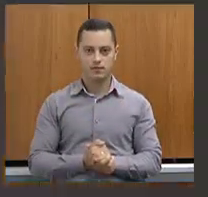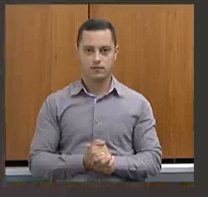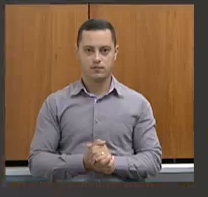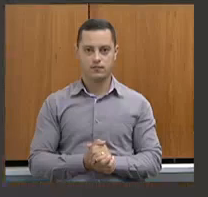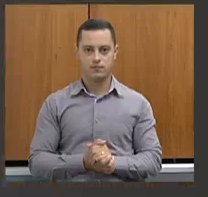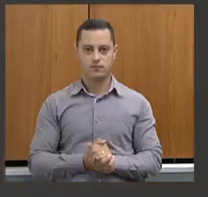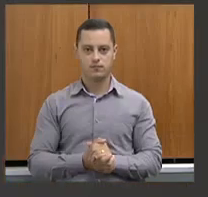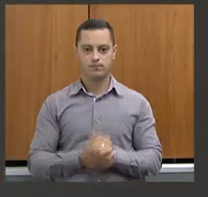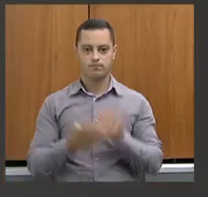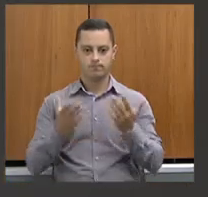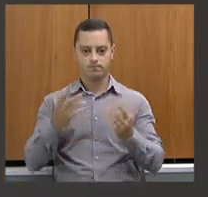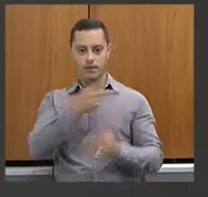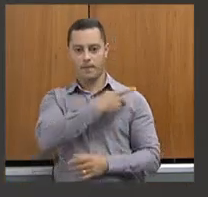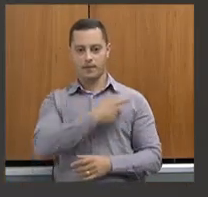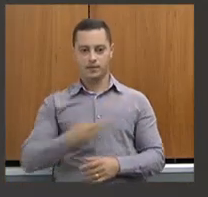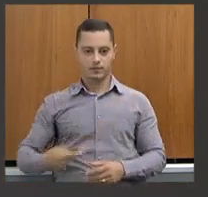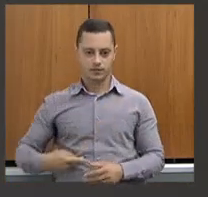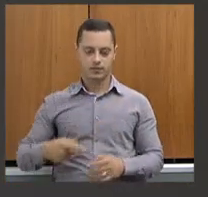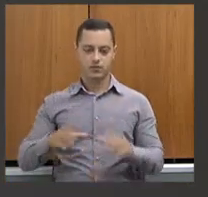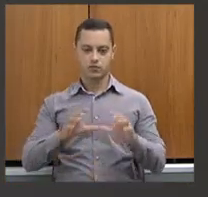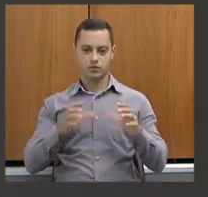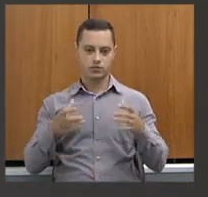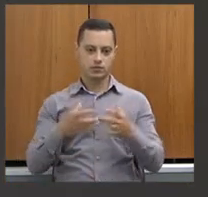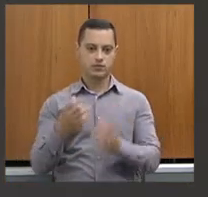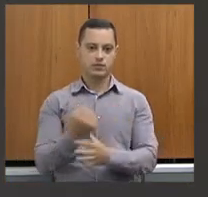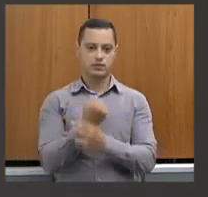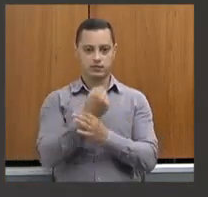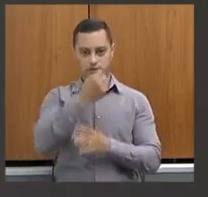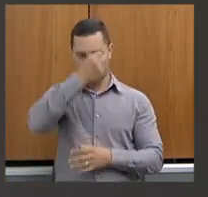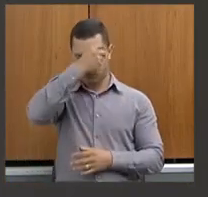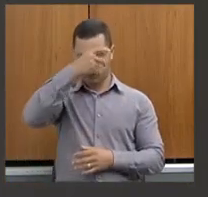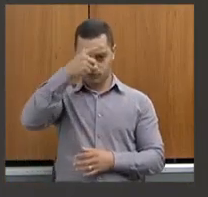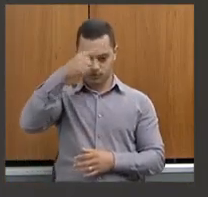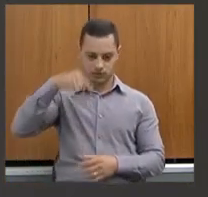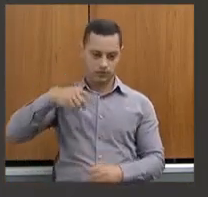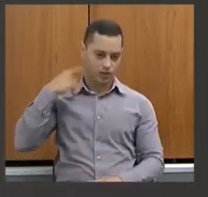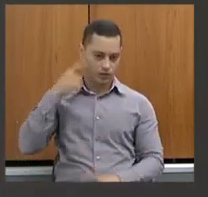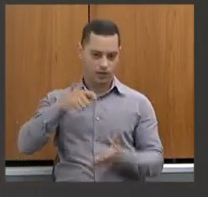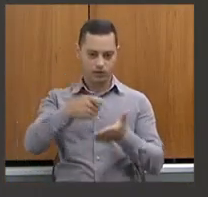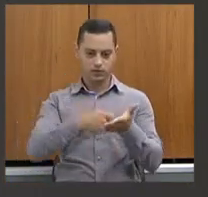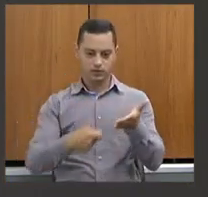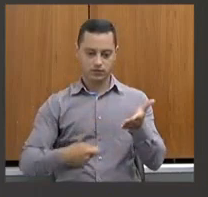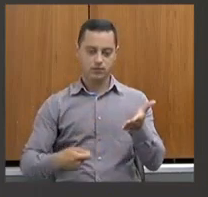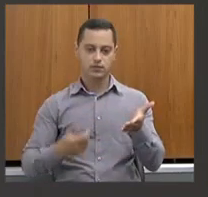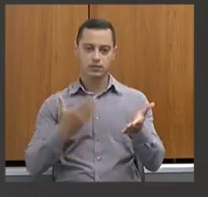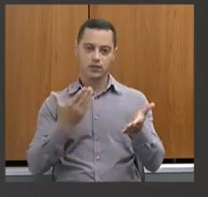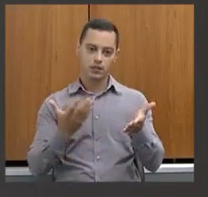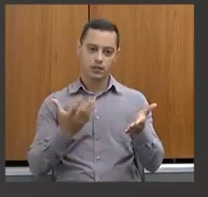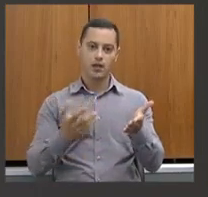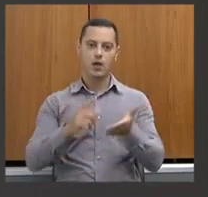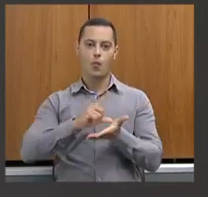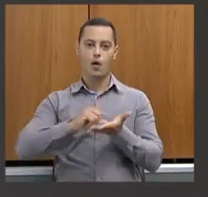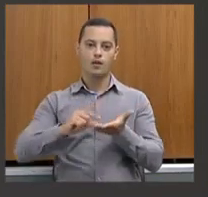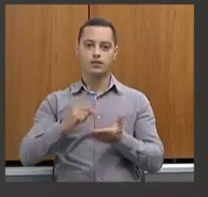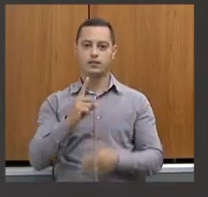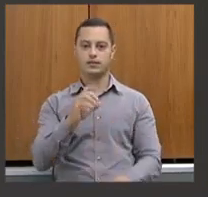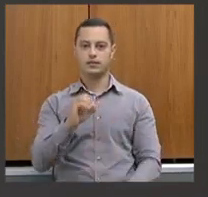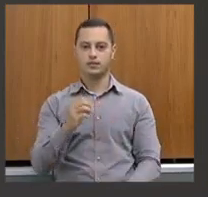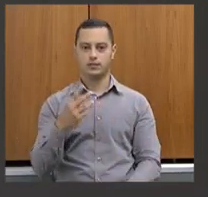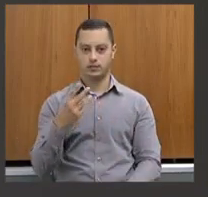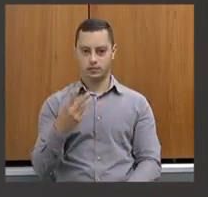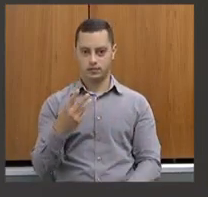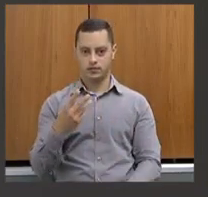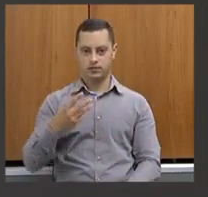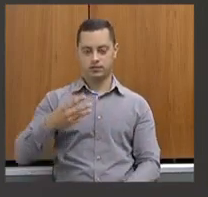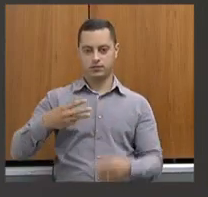excelentíssimo senhor presidente da Comissão de Segurança Pública o deputado que este subscreve requer a vossa excelência nos termos do artigo 103 inciso